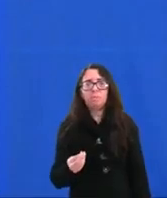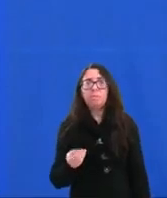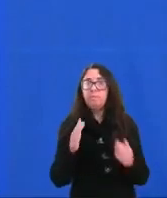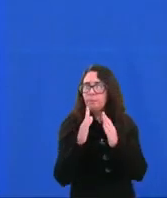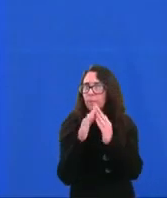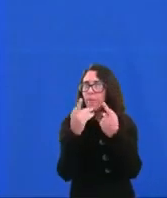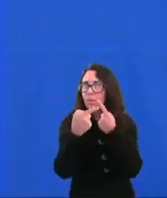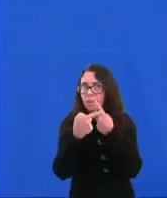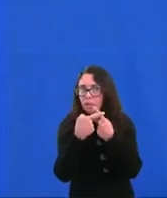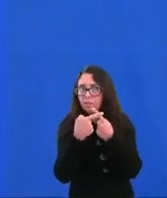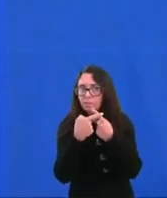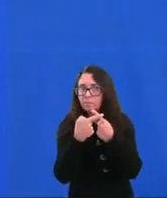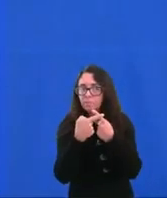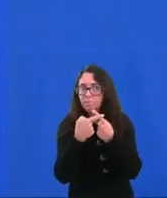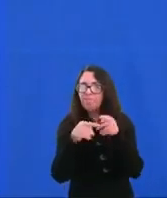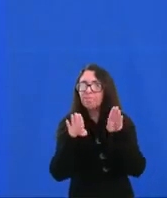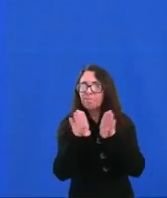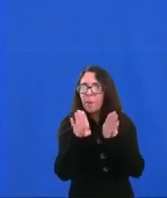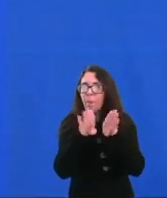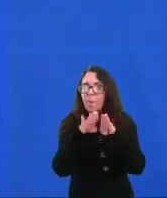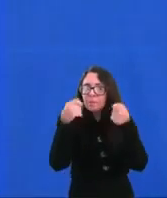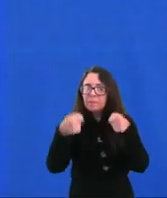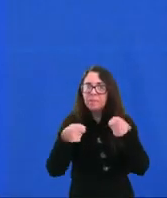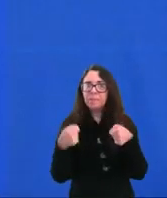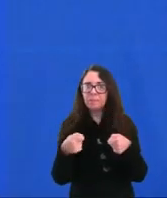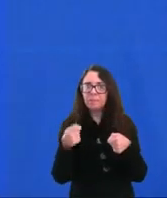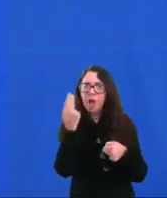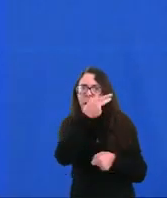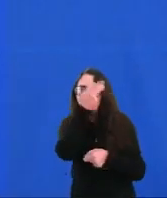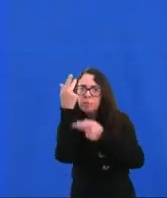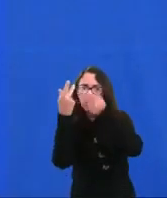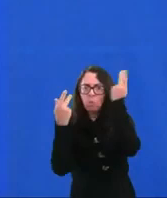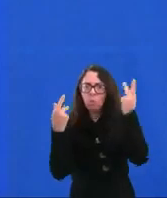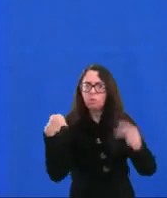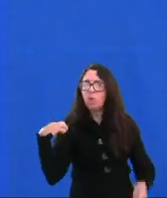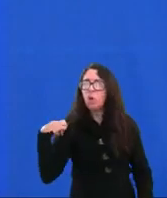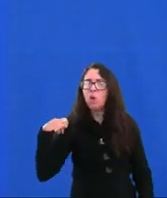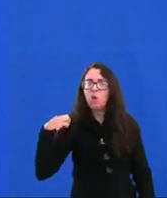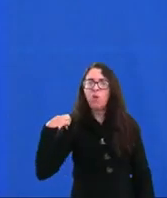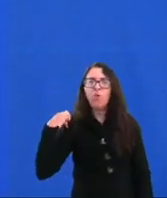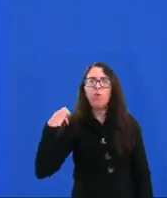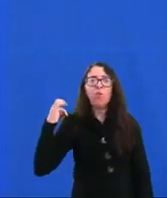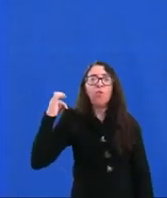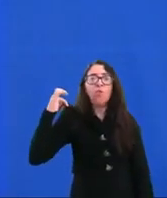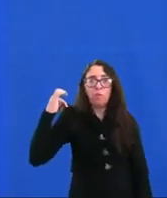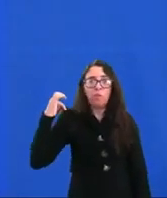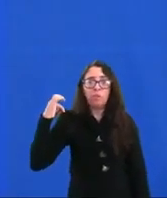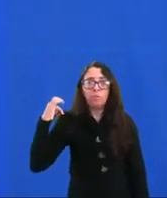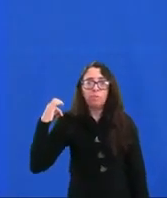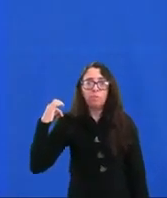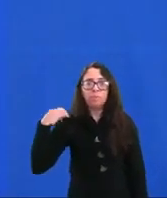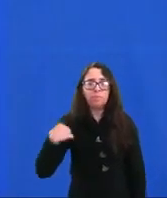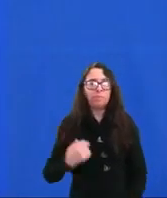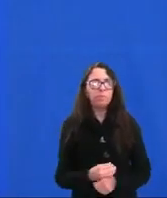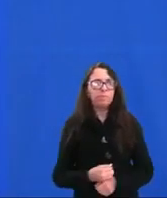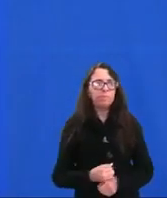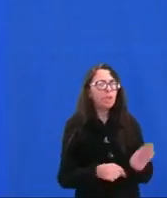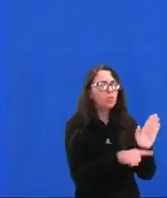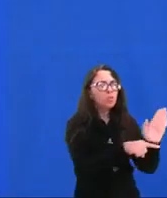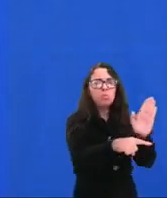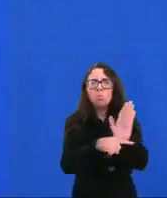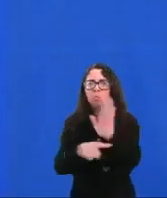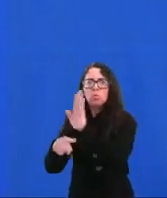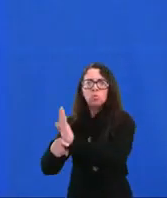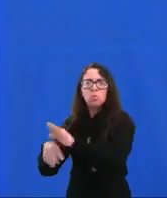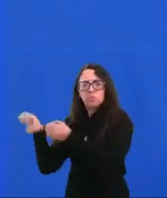amados. 5A. A igreja deve observar sempre para onde ver aonde Deus está agindo, a fim de